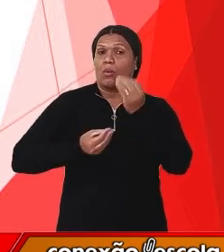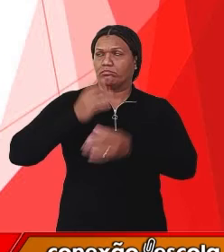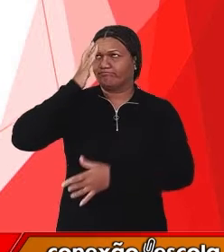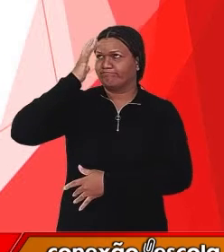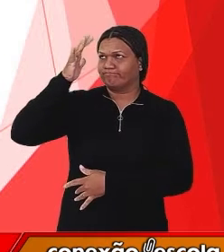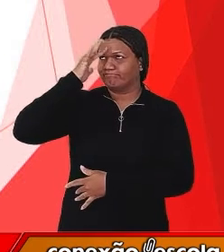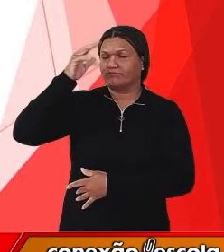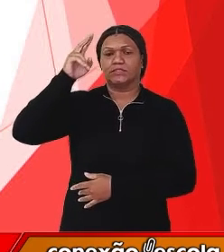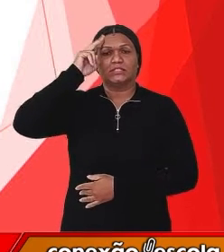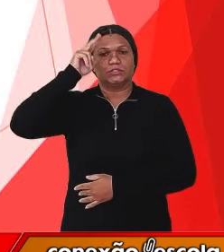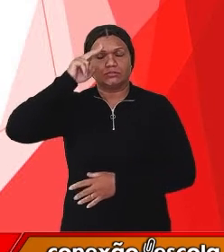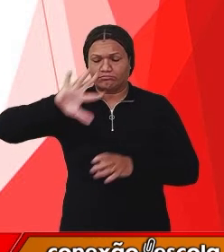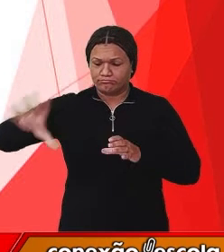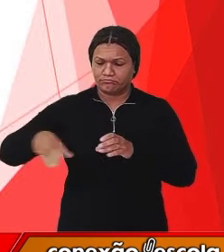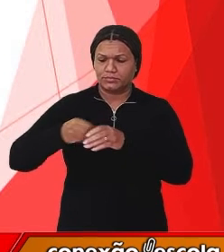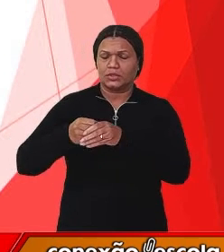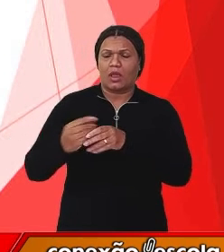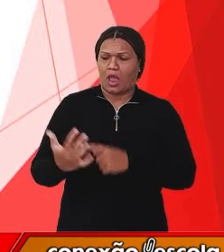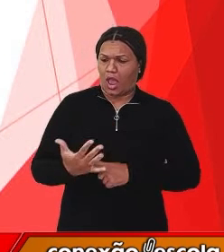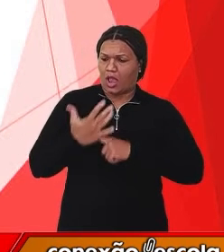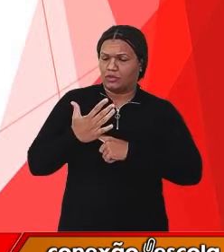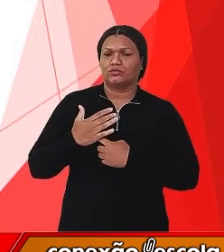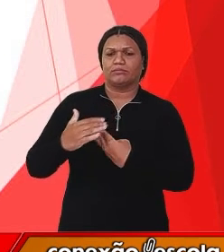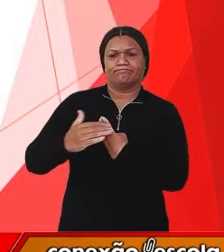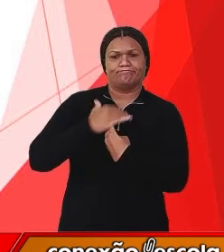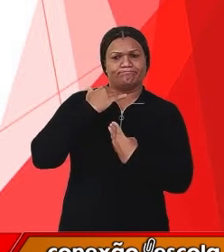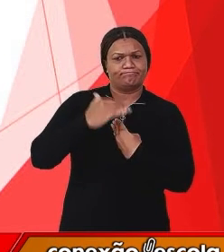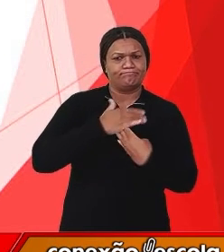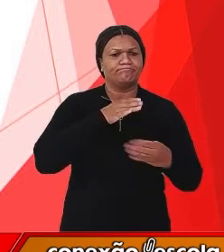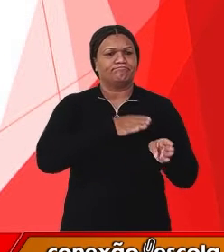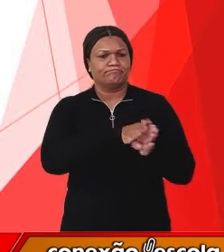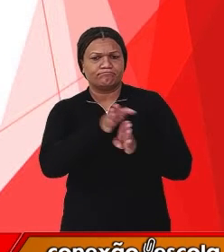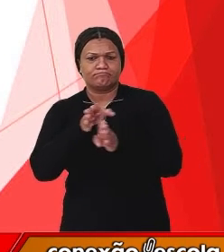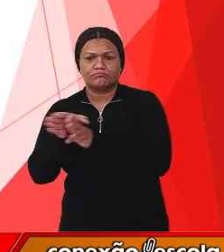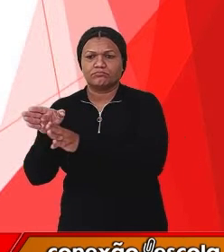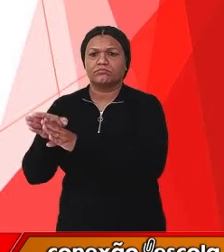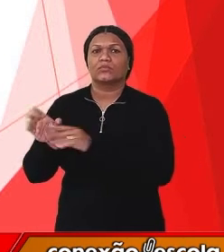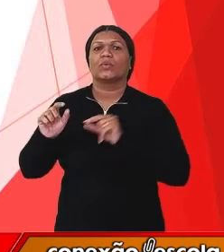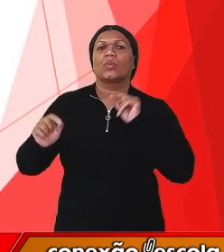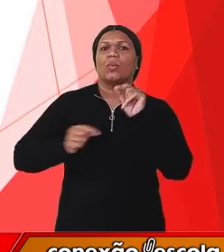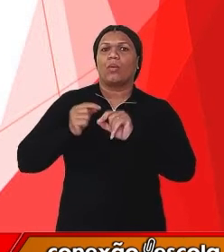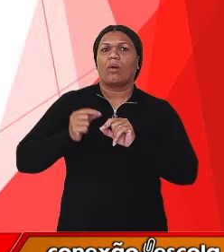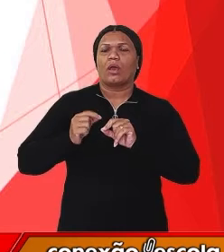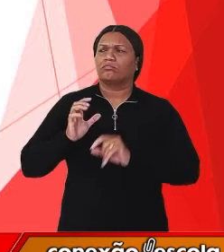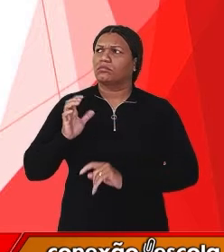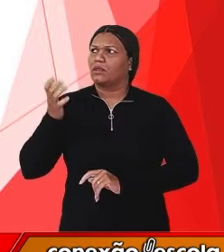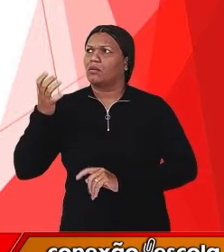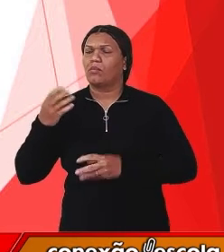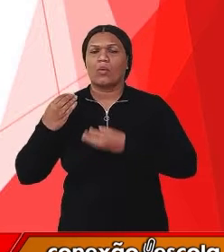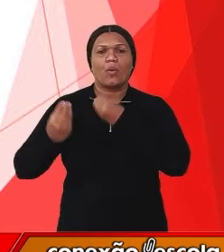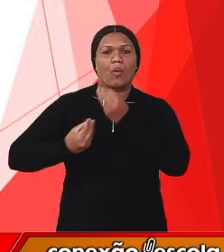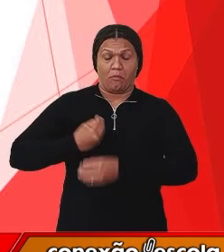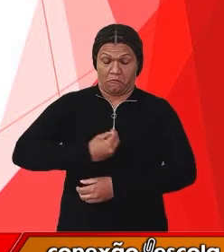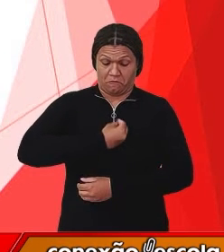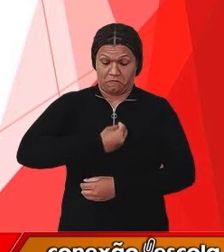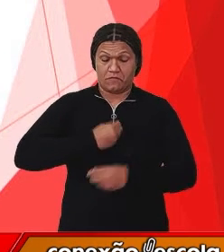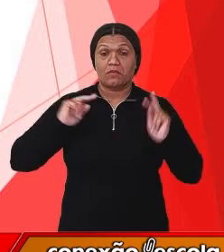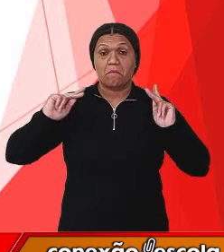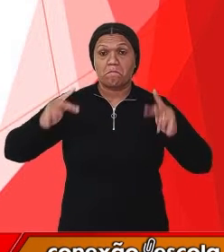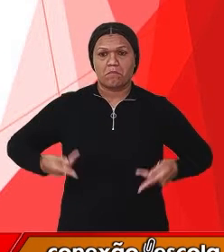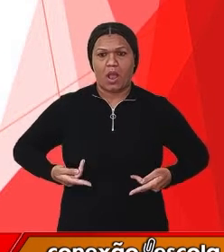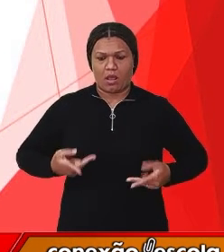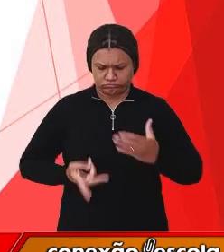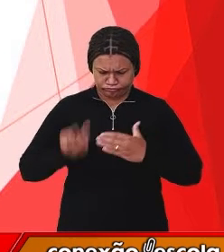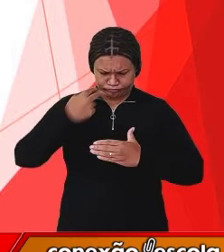contribui para orientar temporalmente a vida humana para dentro, para a nossa